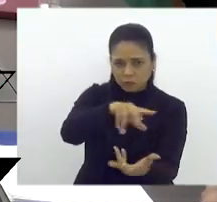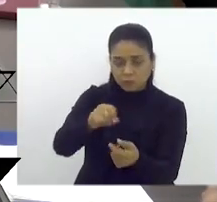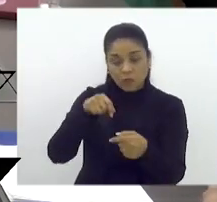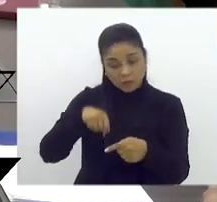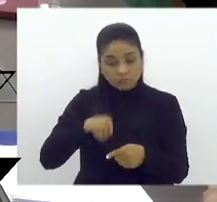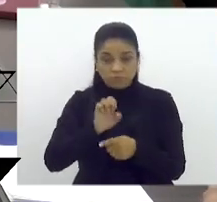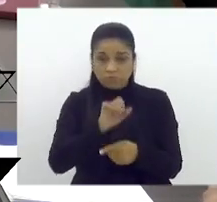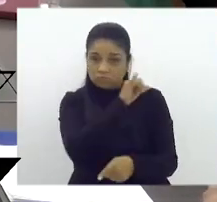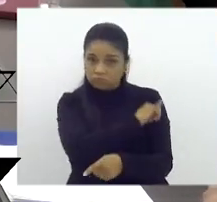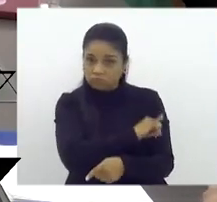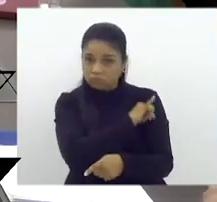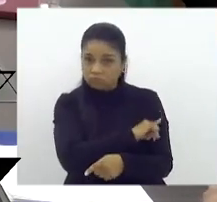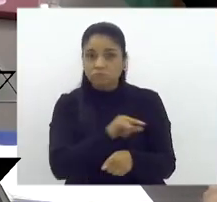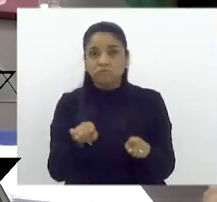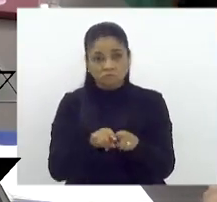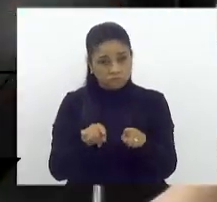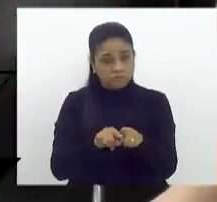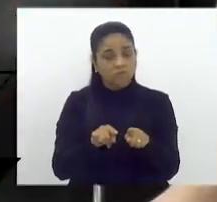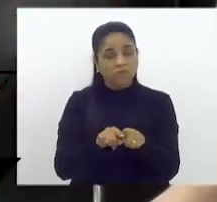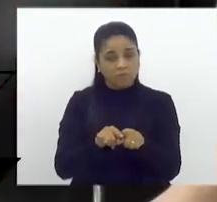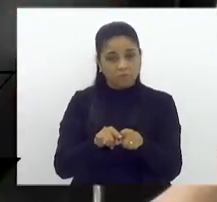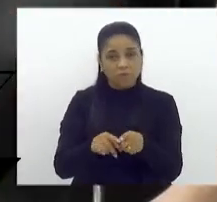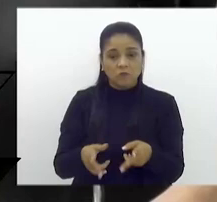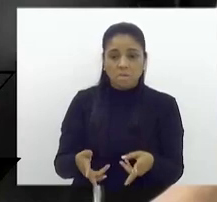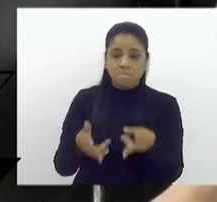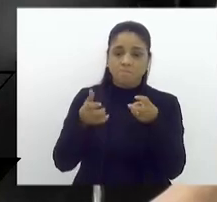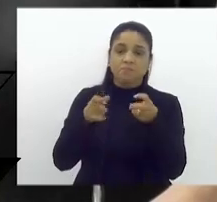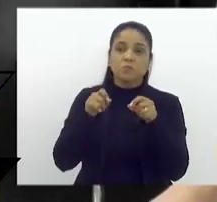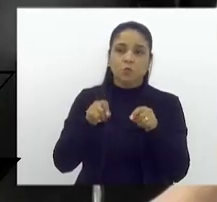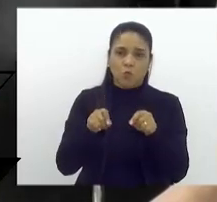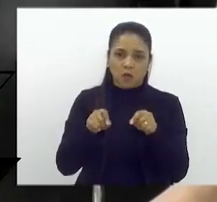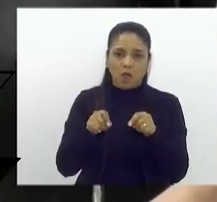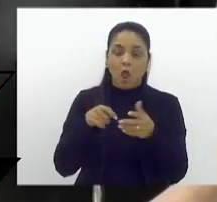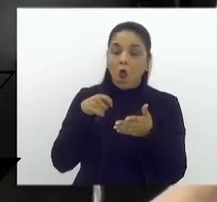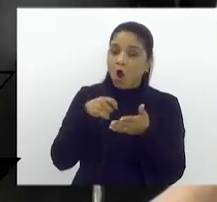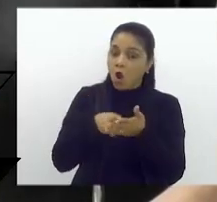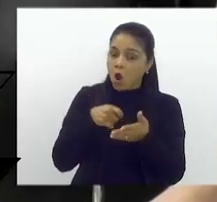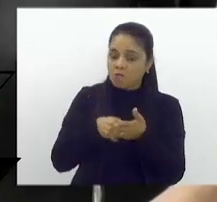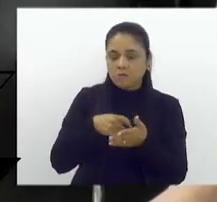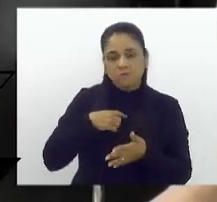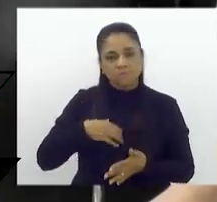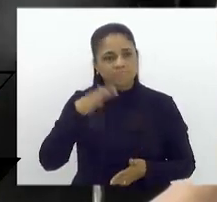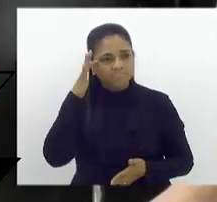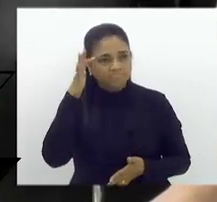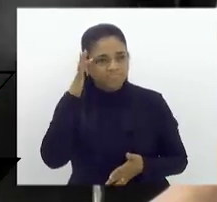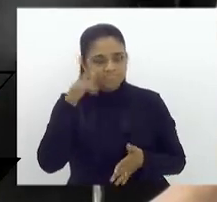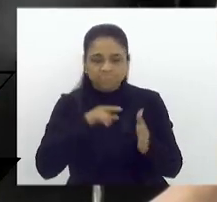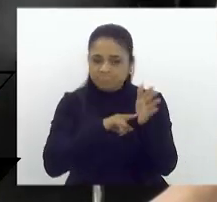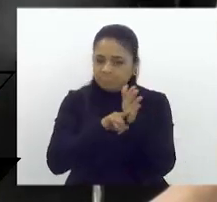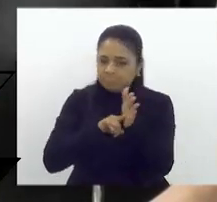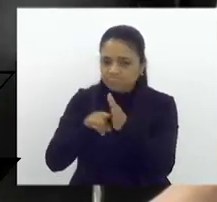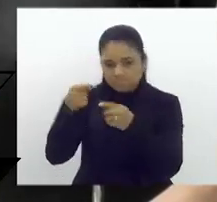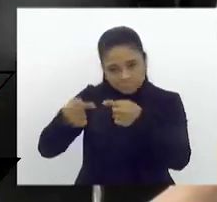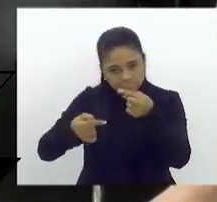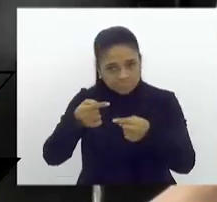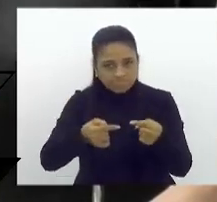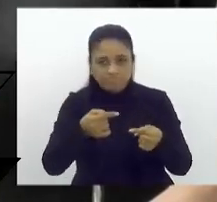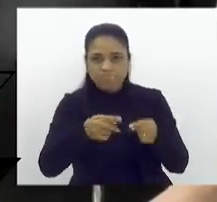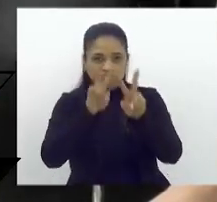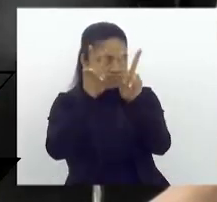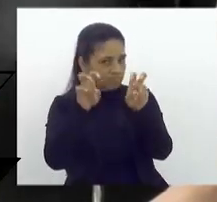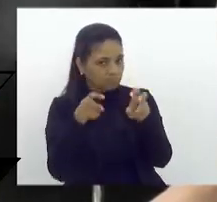deparou com situações que nos obrigam, né, a refletir e se debruçar sobre isso.